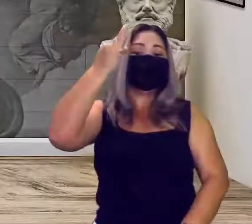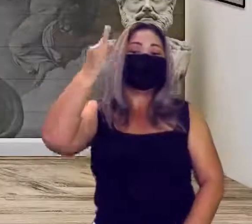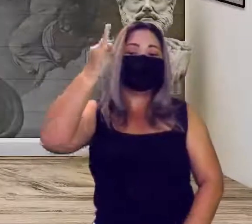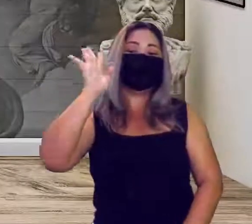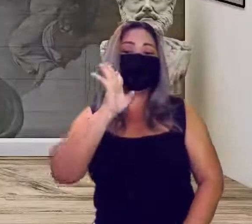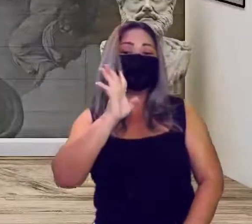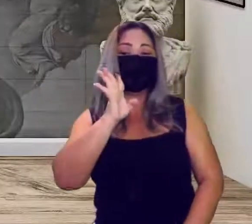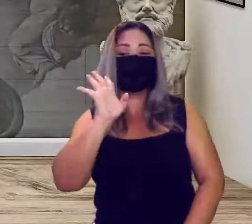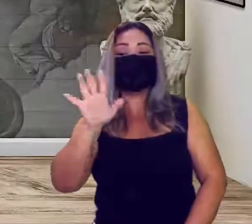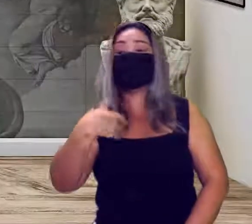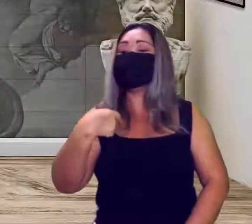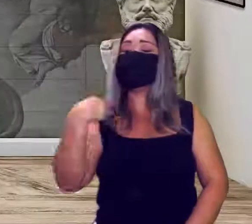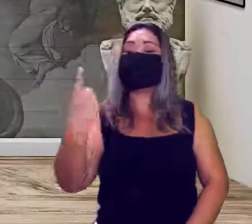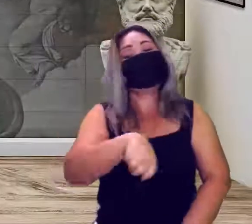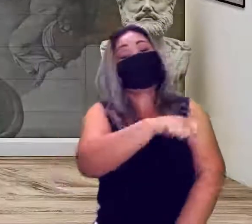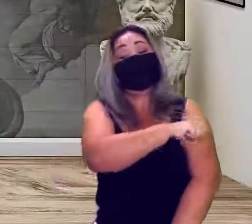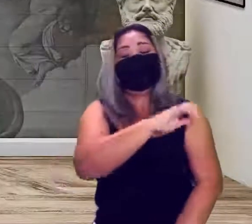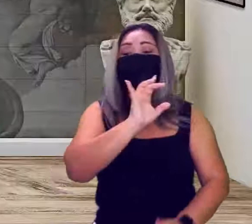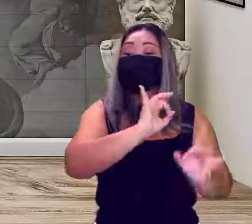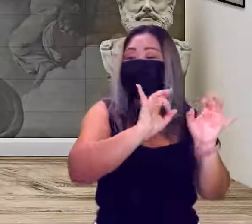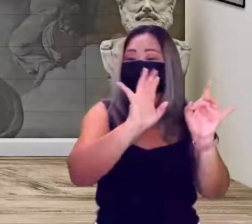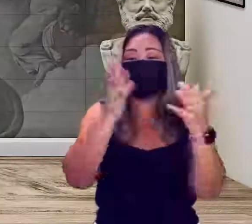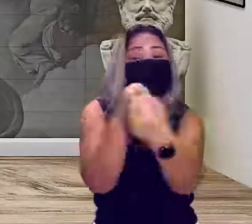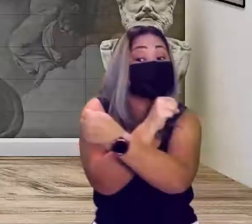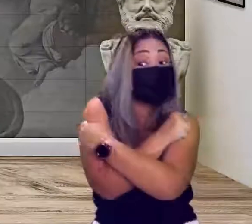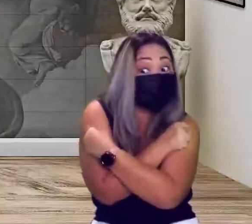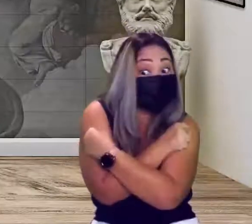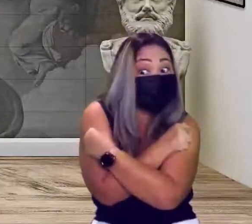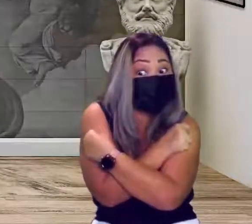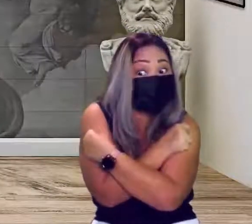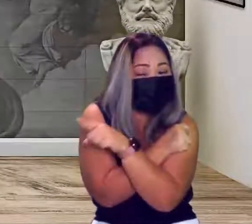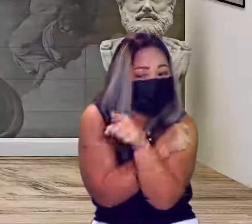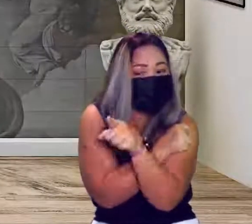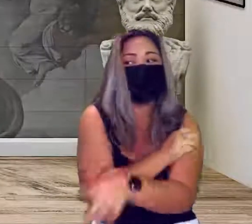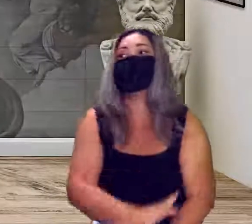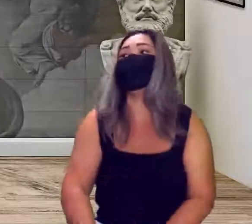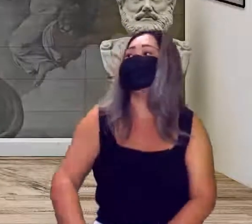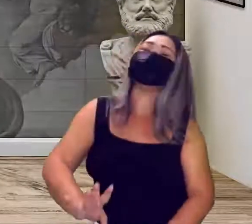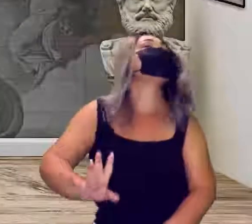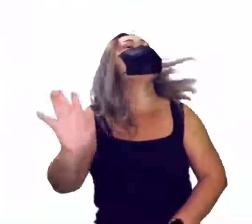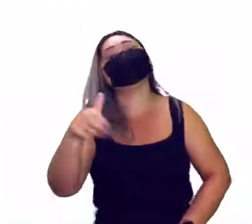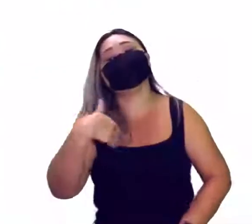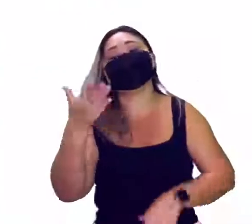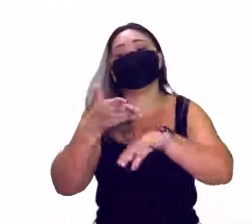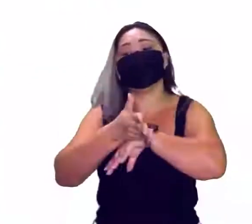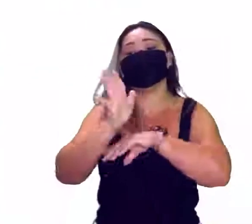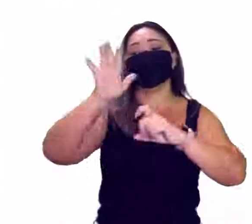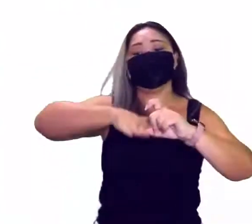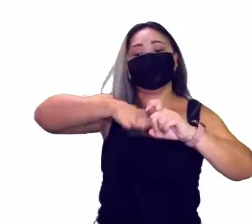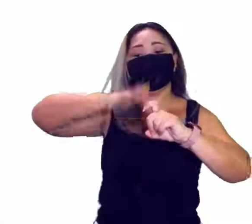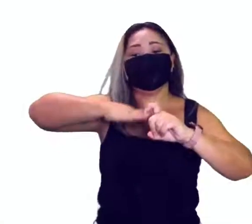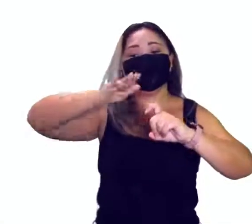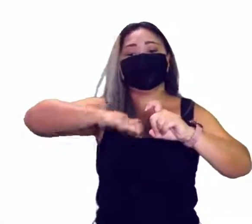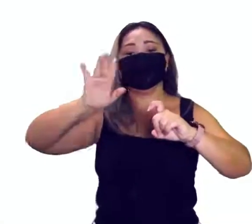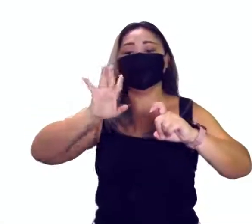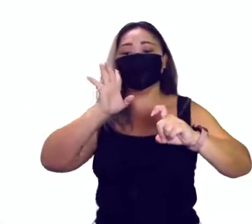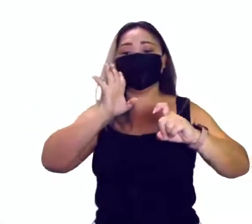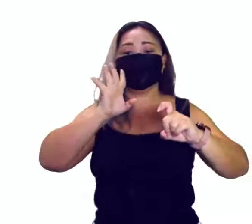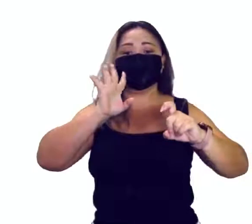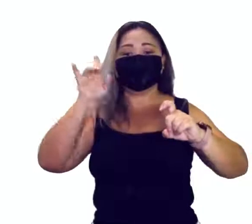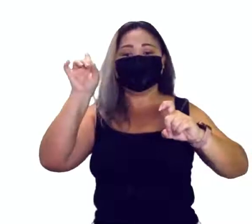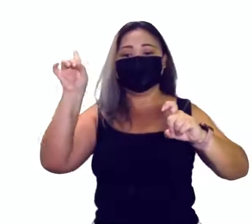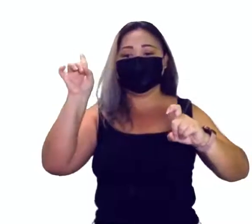Aí nossos estudantes especiais também, né? Um grande abraço. Tá aí, vamos adentrar nesses mitos, olha aí, gente. Muito